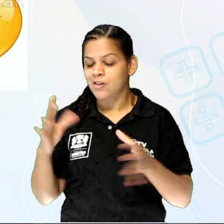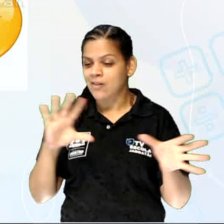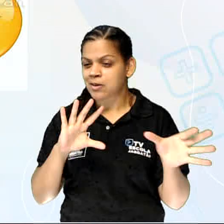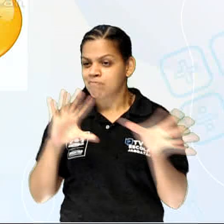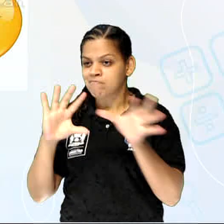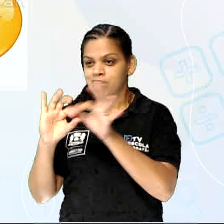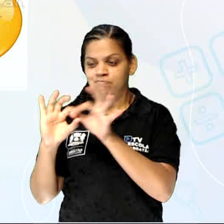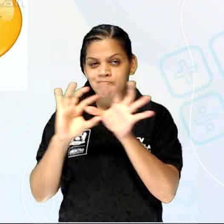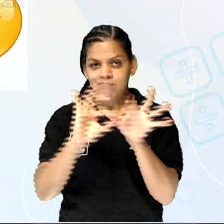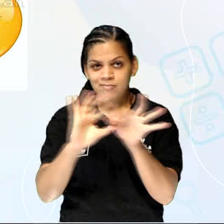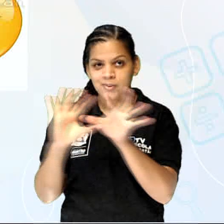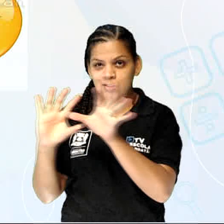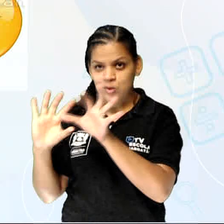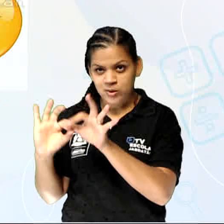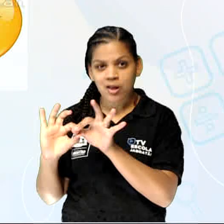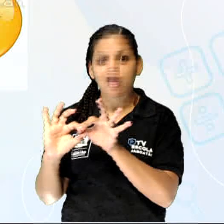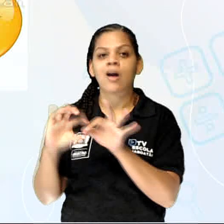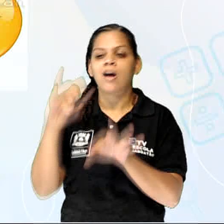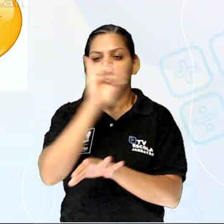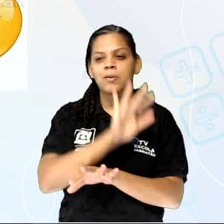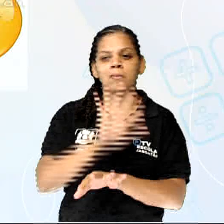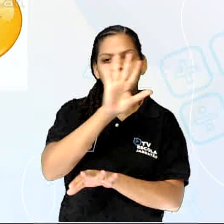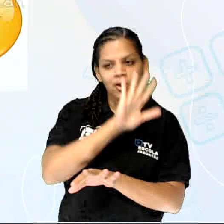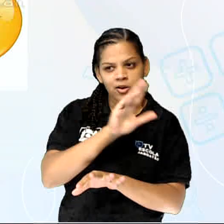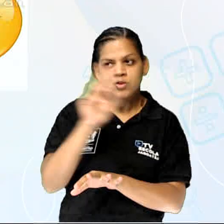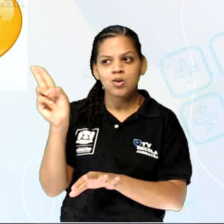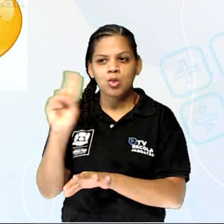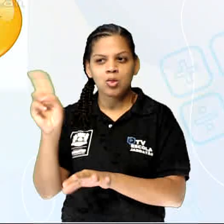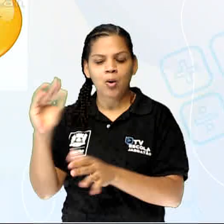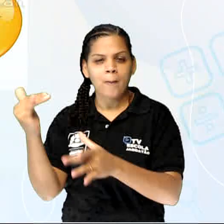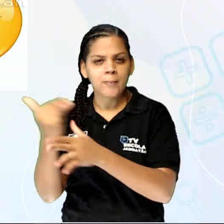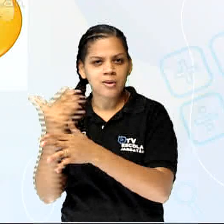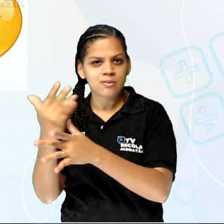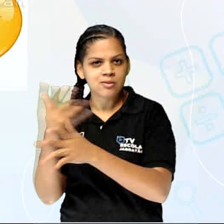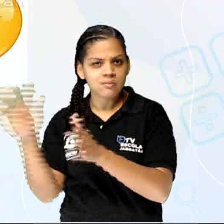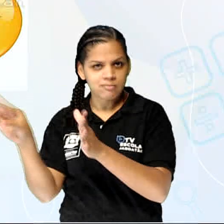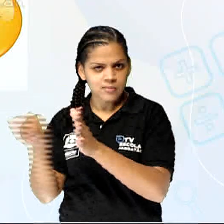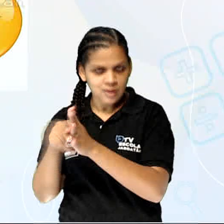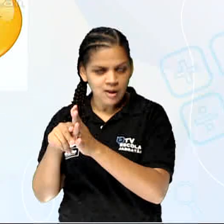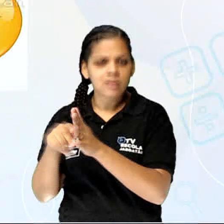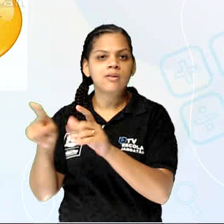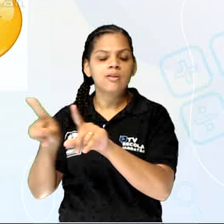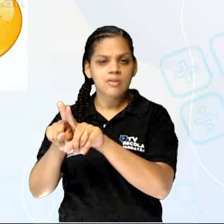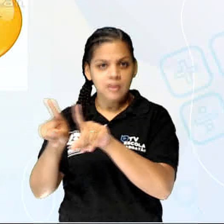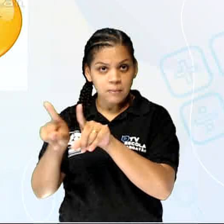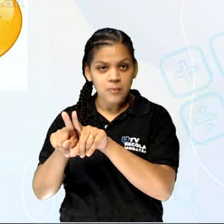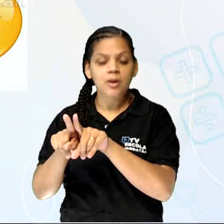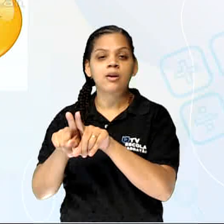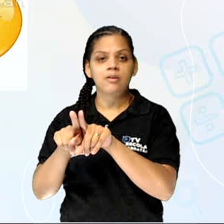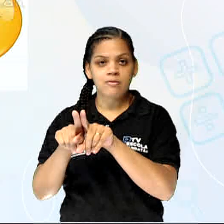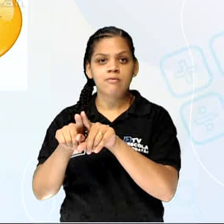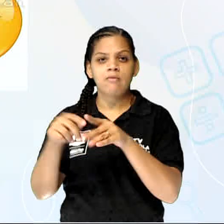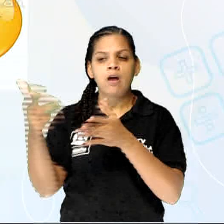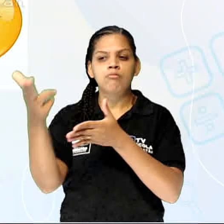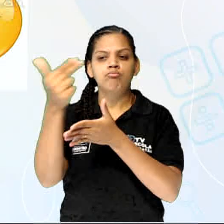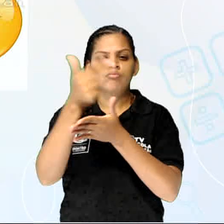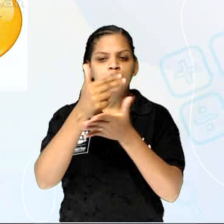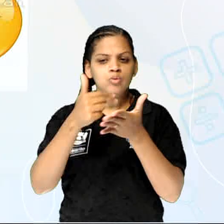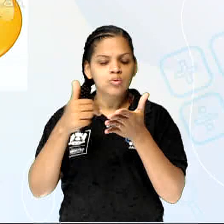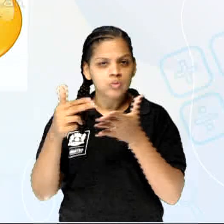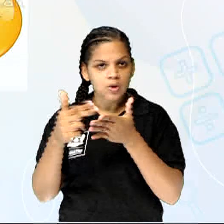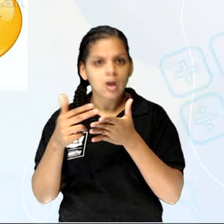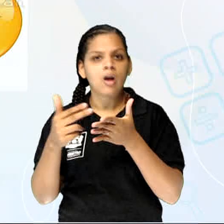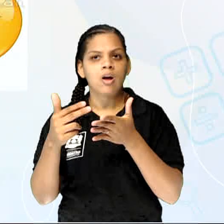relacionar essa imagem ao nome da cidade e também vai ilustrar com a reunião de cúpula